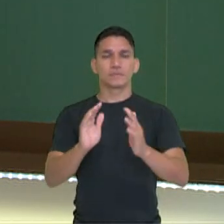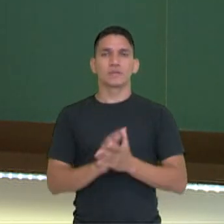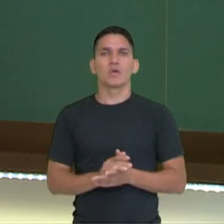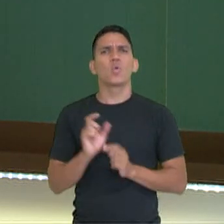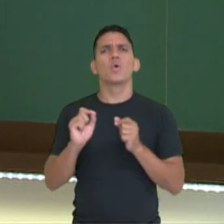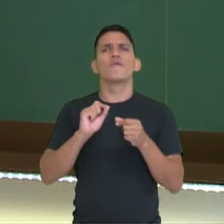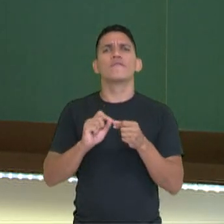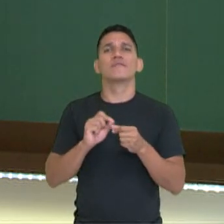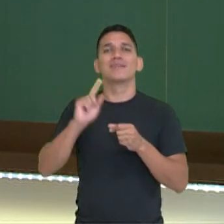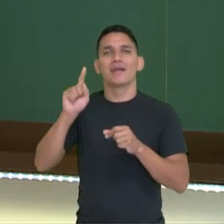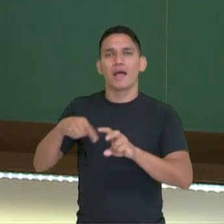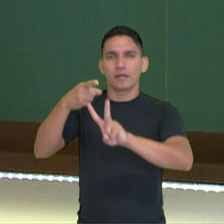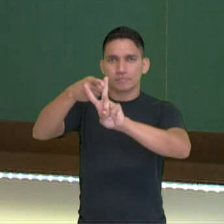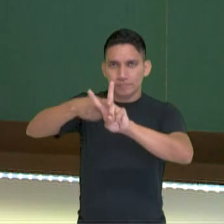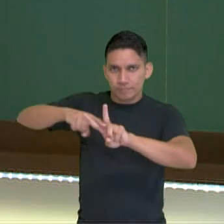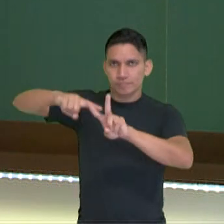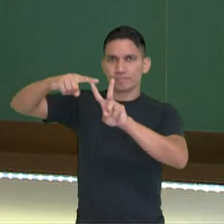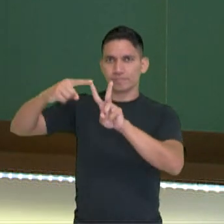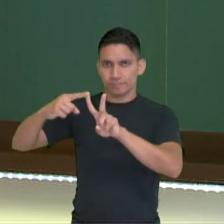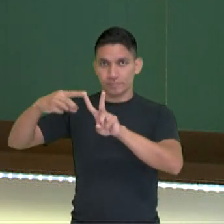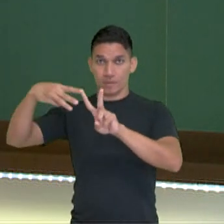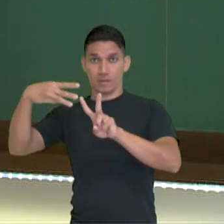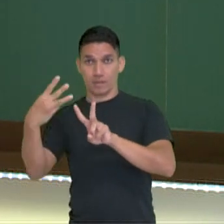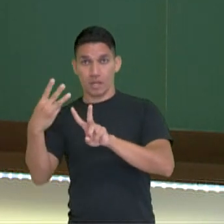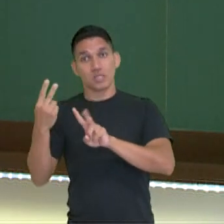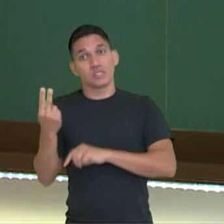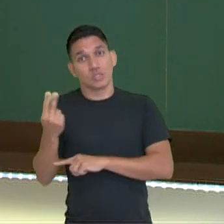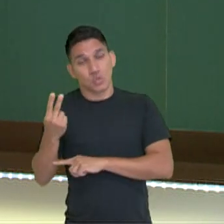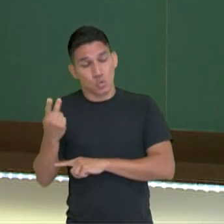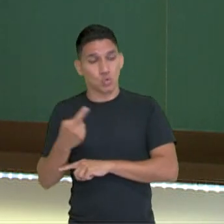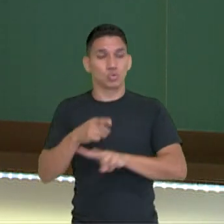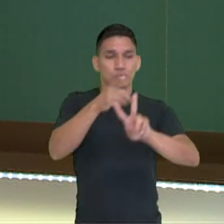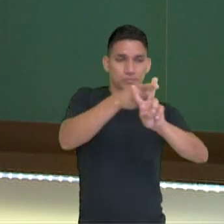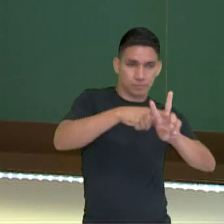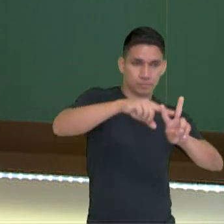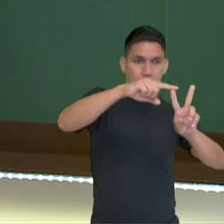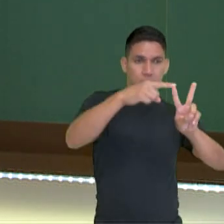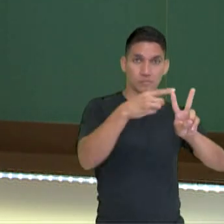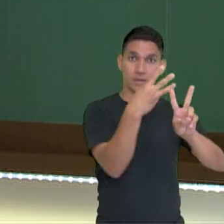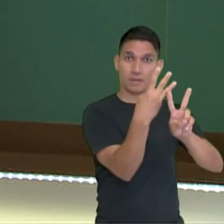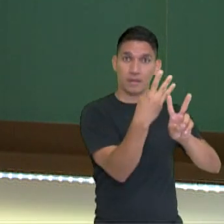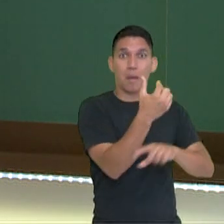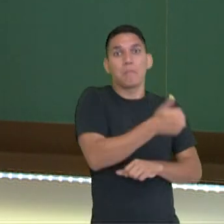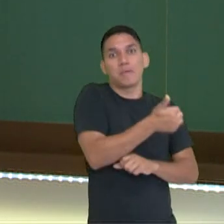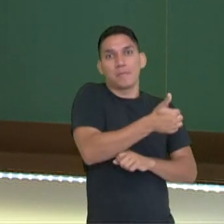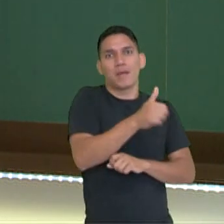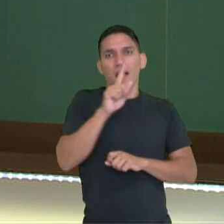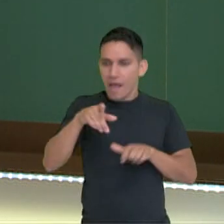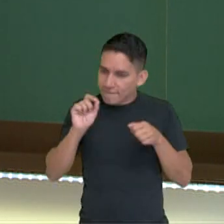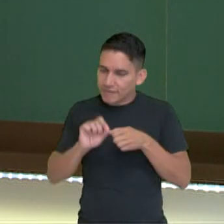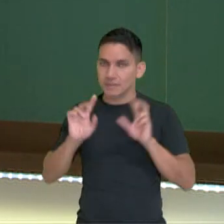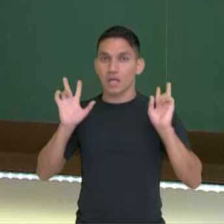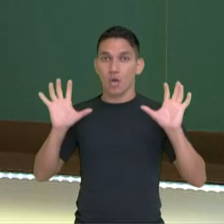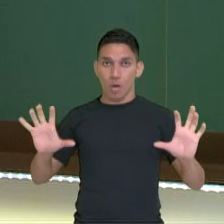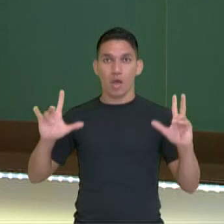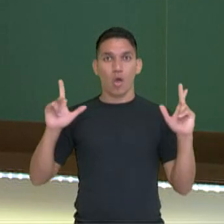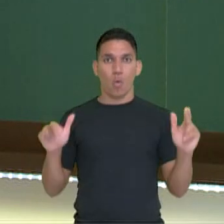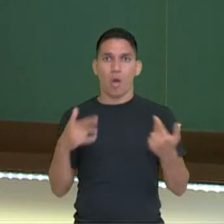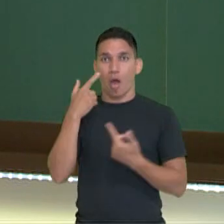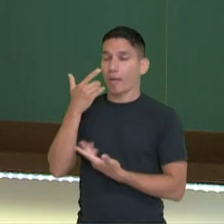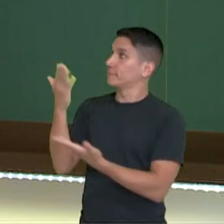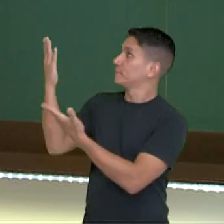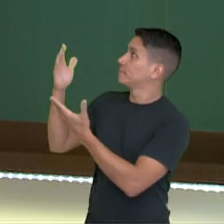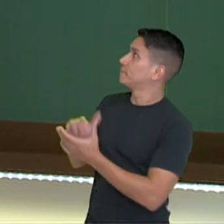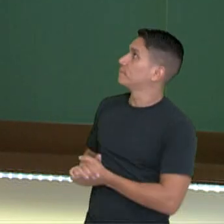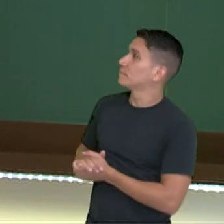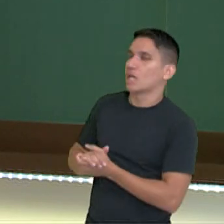fazer? Tirar a raiz cúbica do segundo e do primeiro membro. Então, é isso que a gente vai fazer nos 2 casos aqui. Tirando a raiz